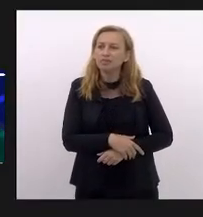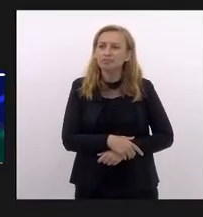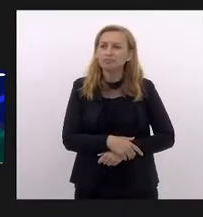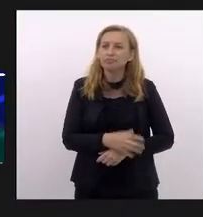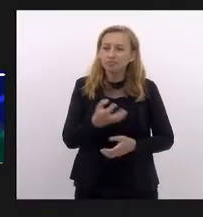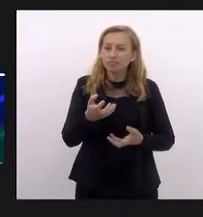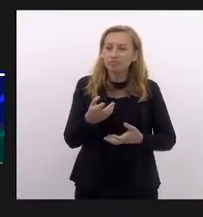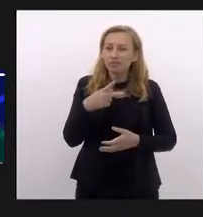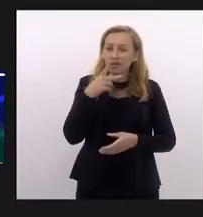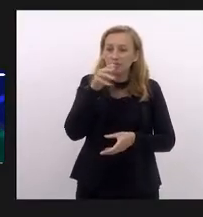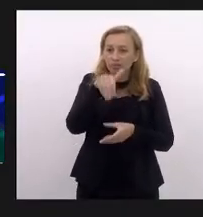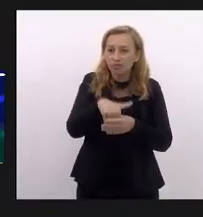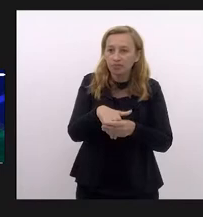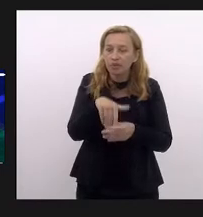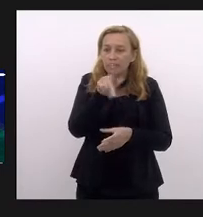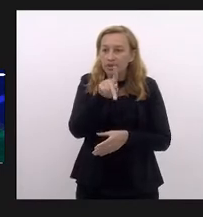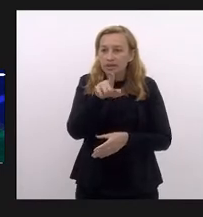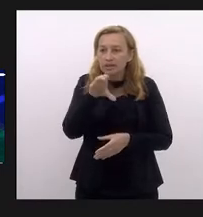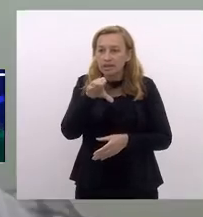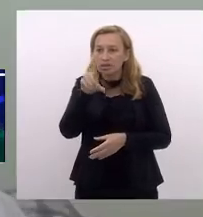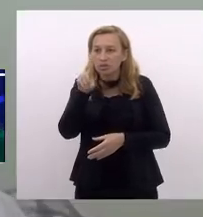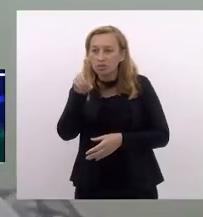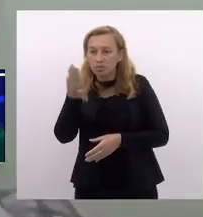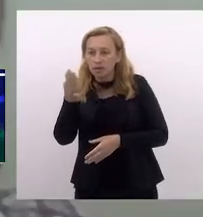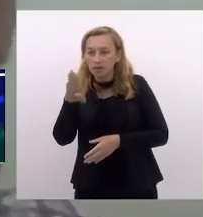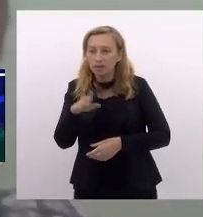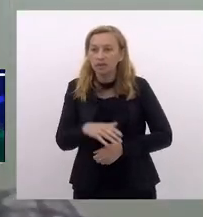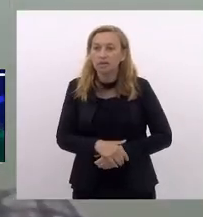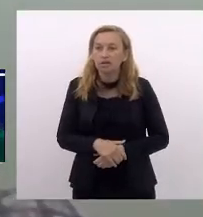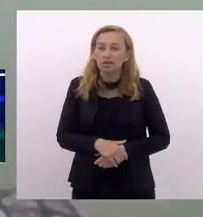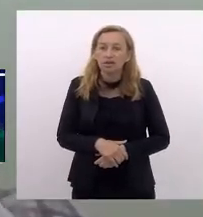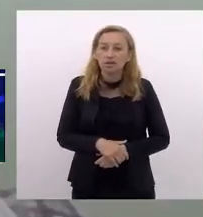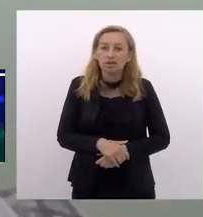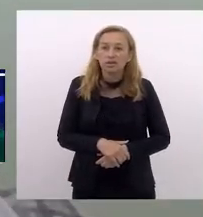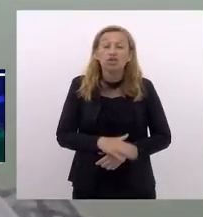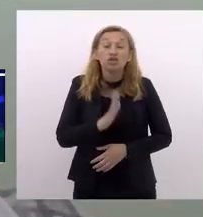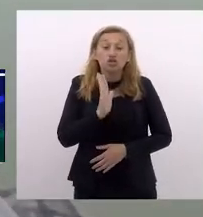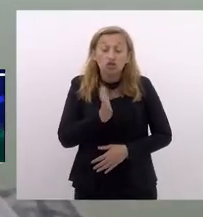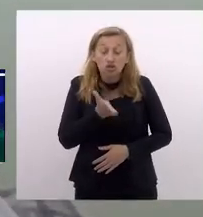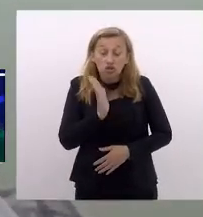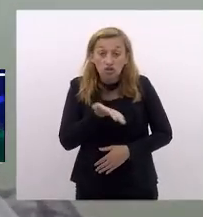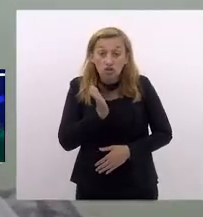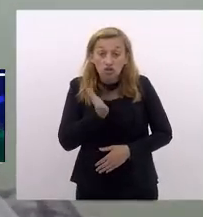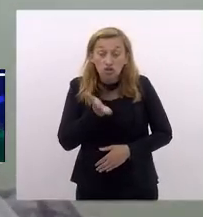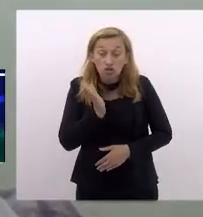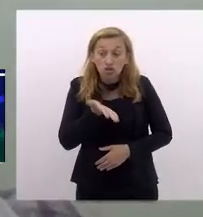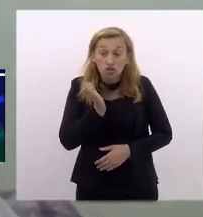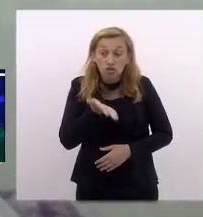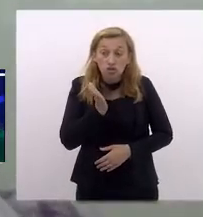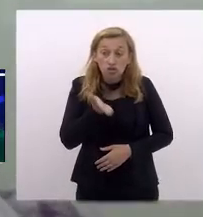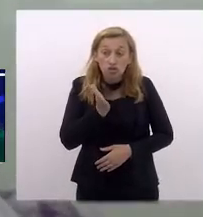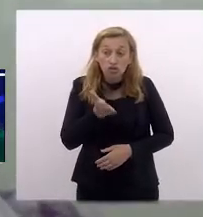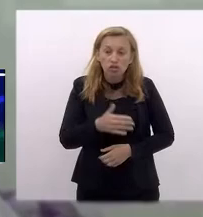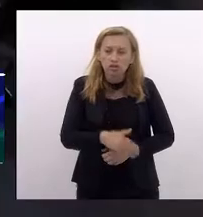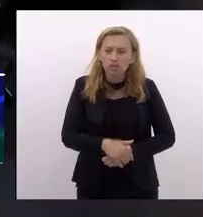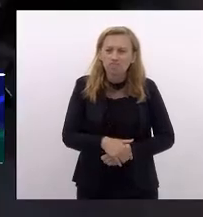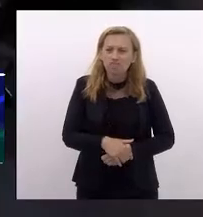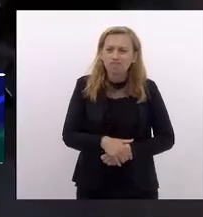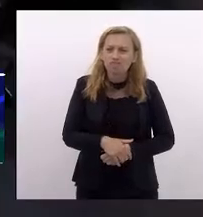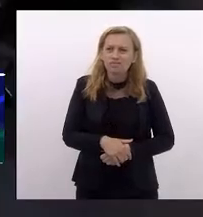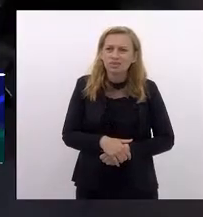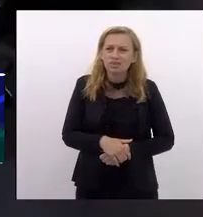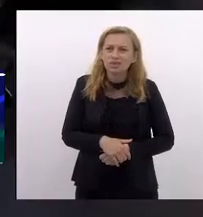declarar meu voto pelo PC do B eu já passei da pendente